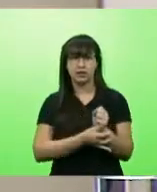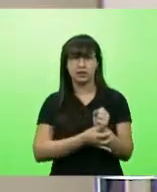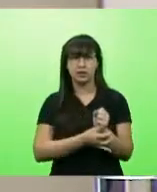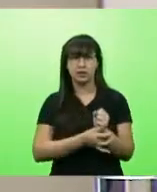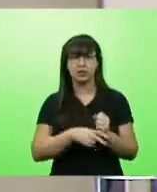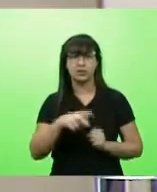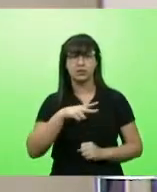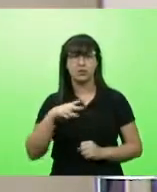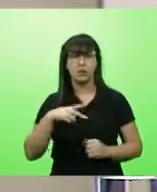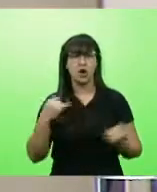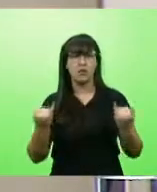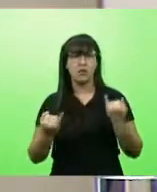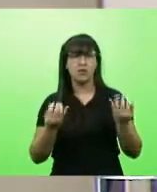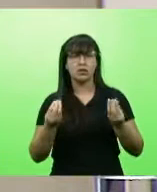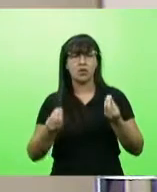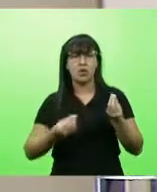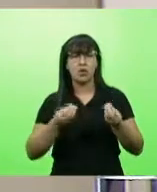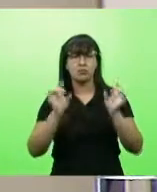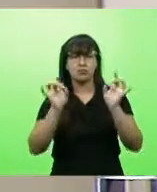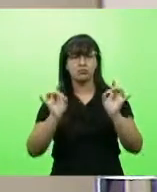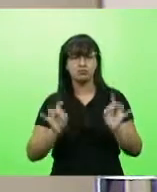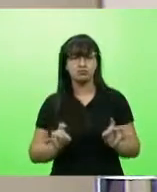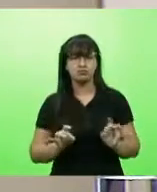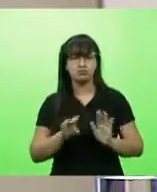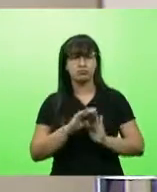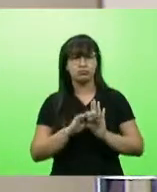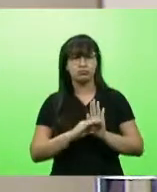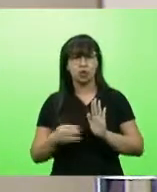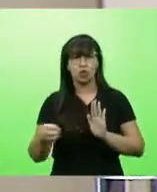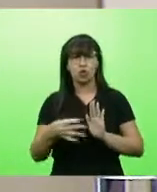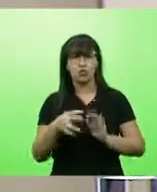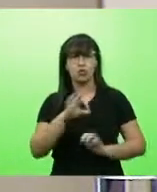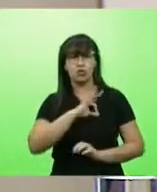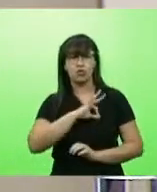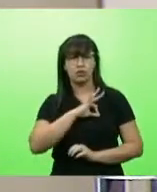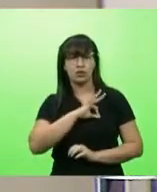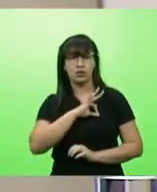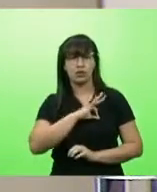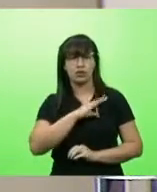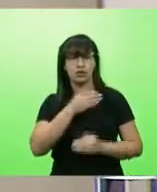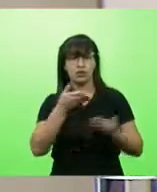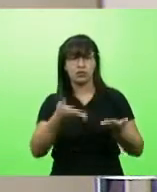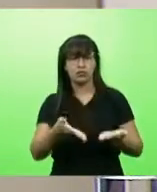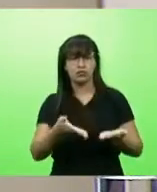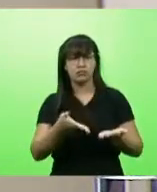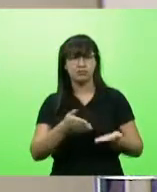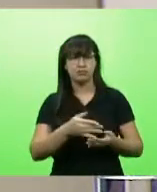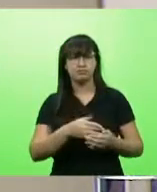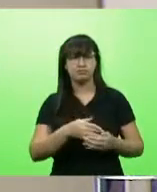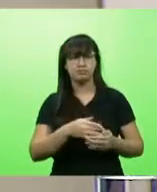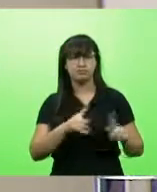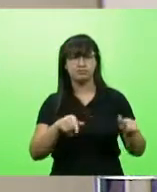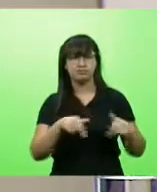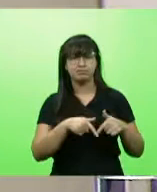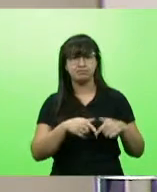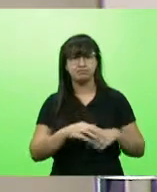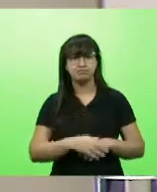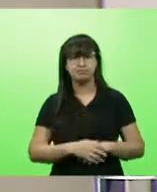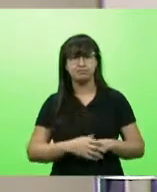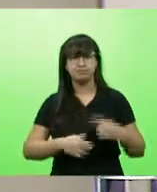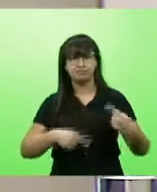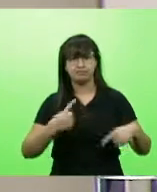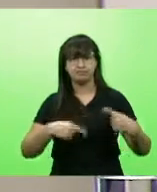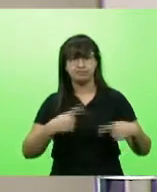informações acerca do critério para a lotação de novos policiais militares em batalhões. Em discussão. Não havendo quem queira discutir, em